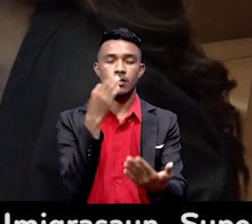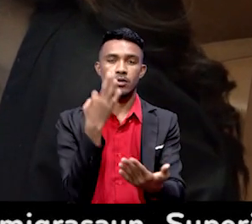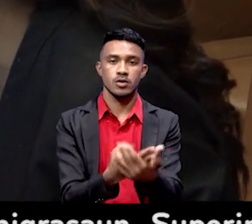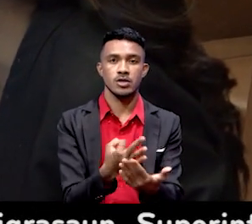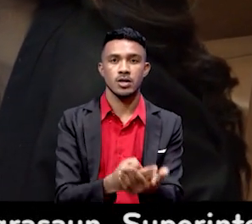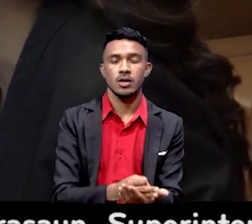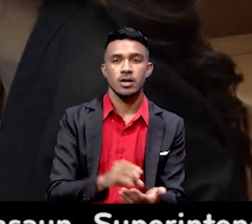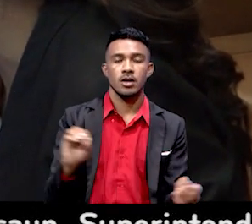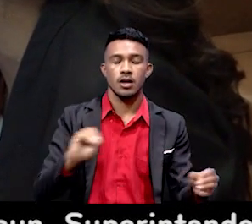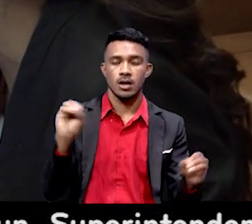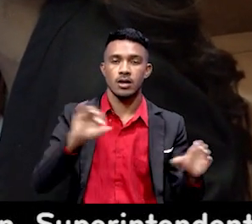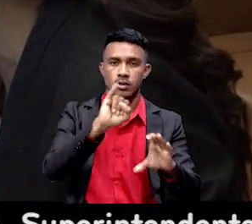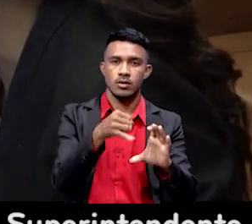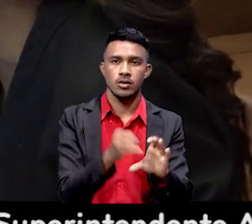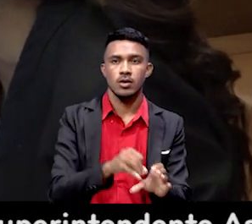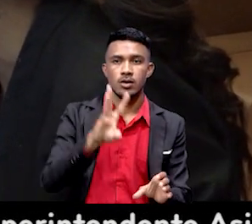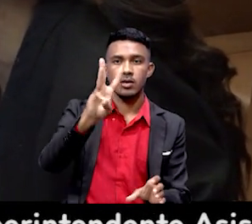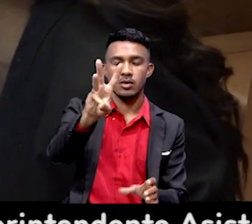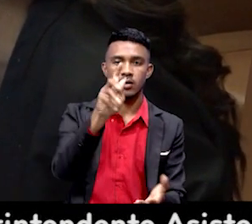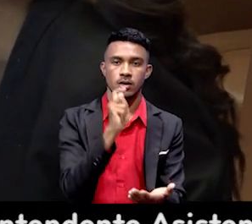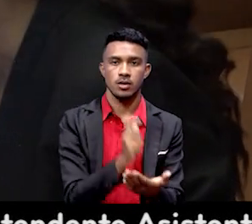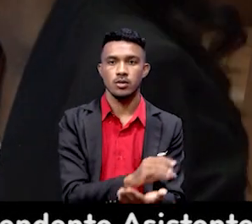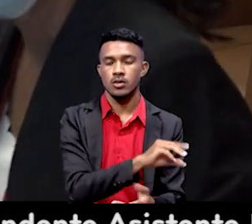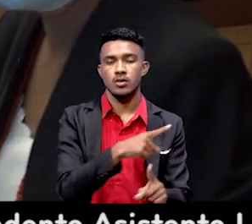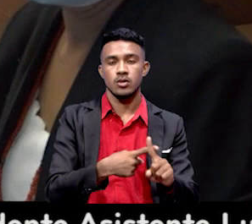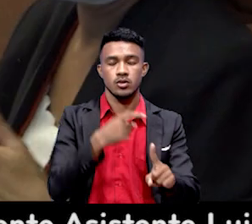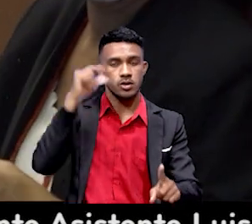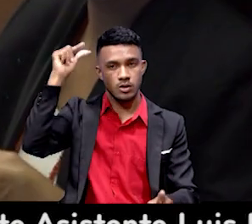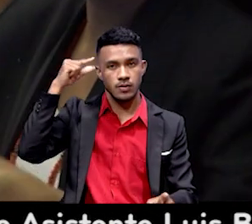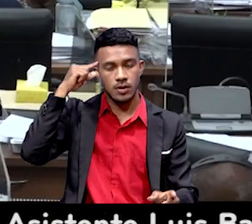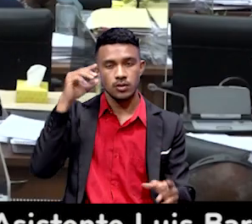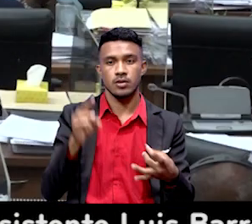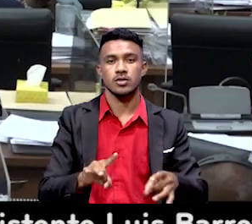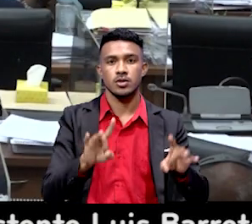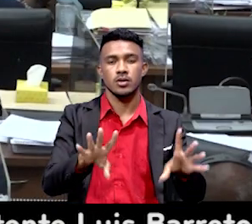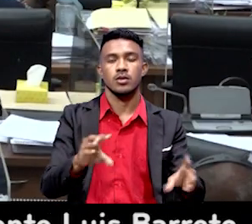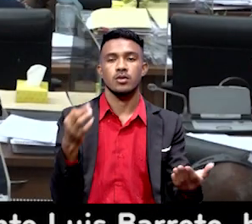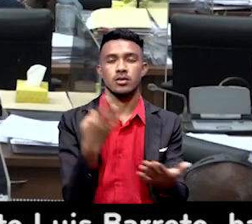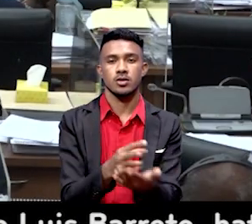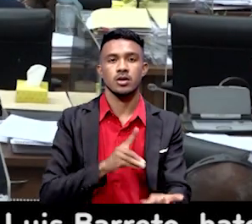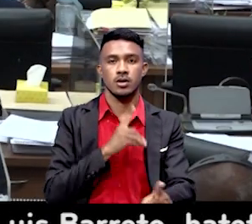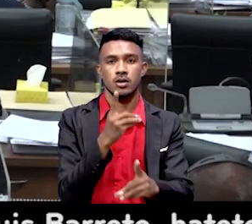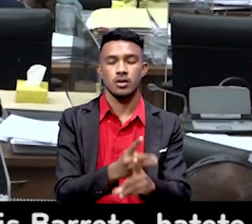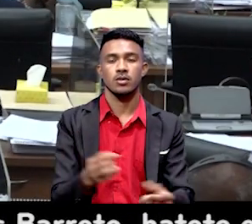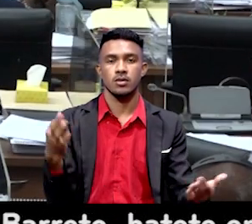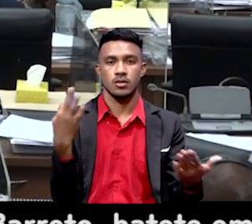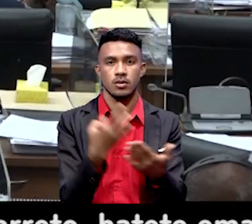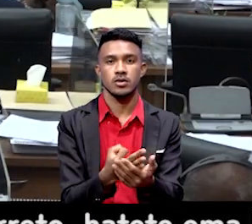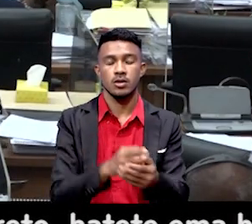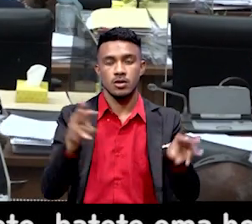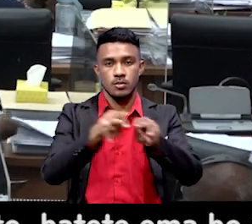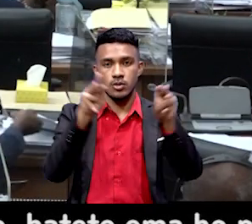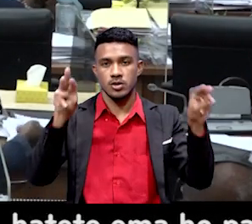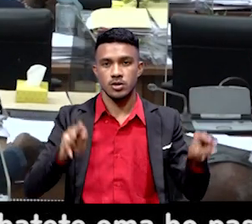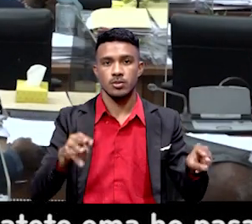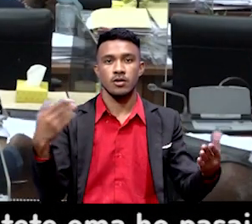nen resin, husi governo australiano, liu husi orçamento direto. Fundo investimento hodi estabelece município